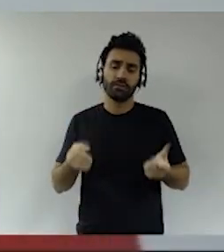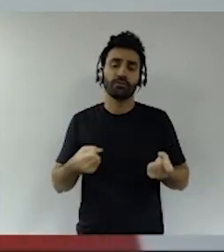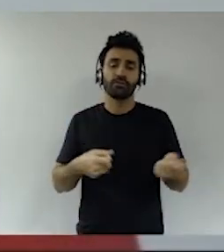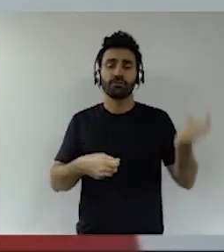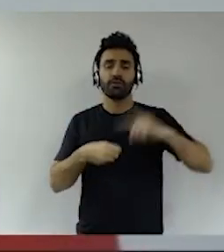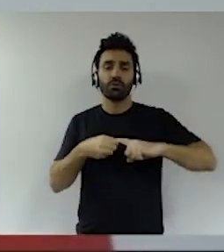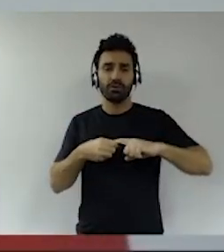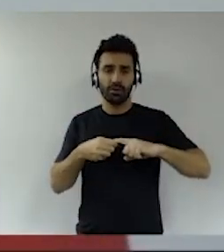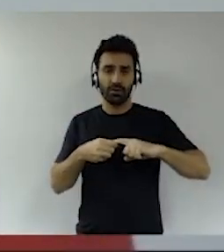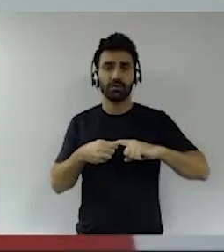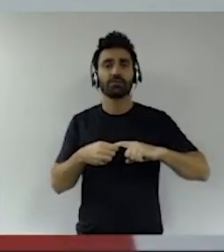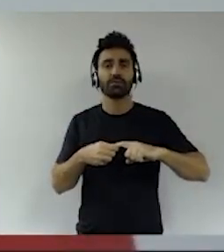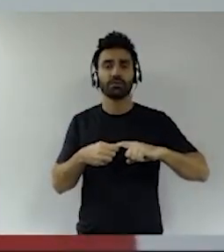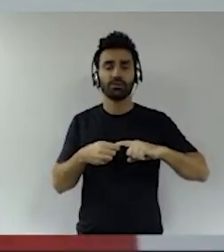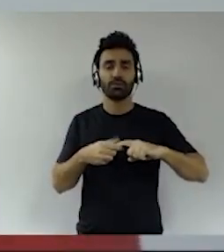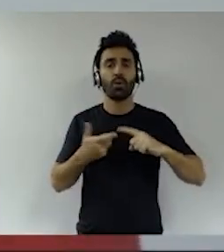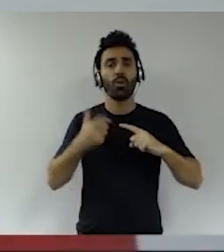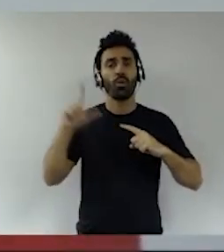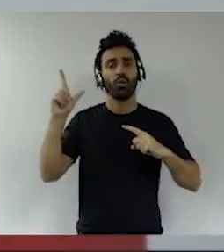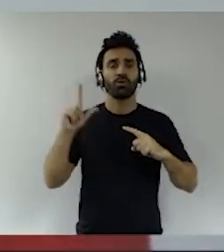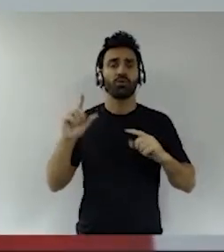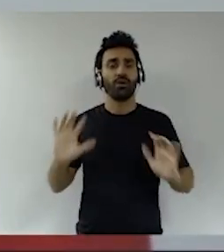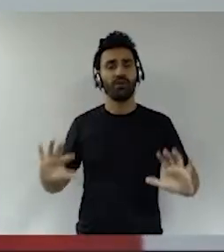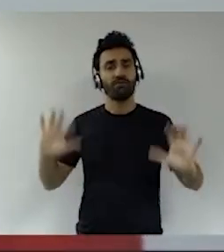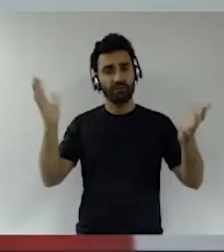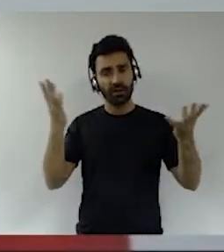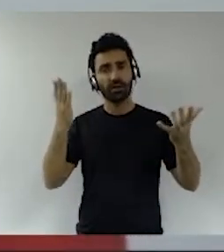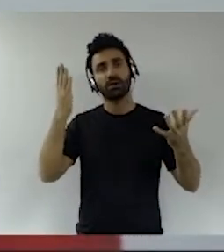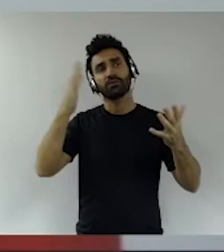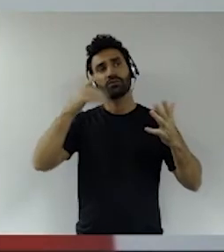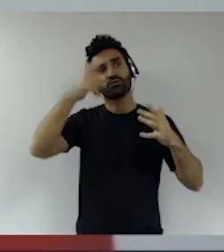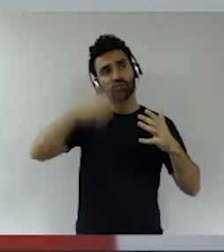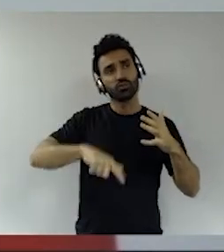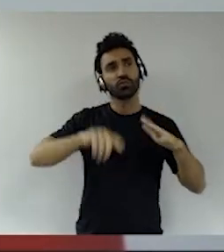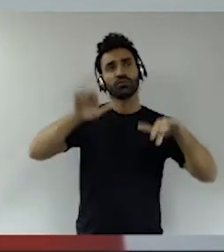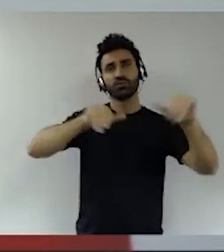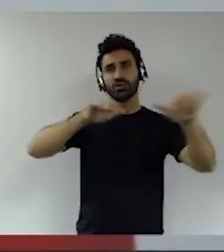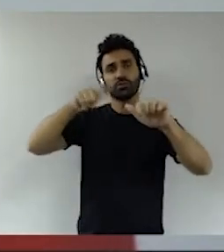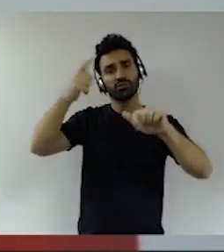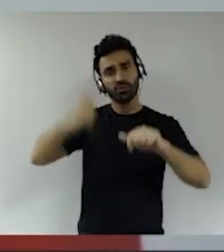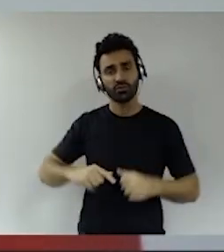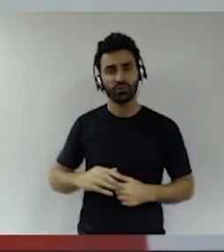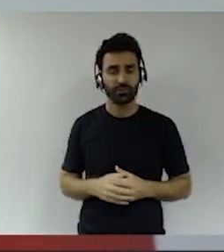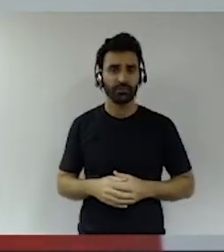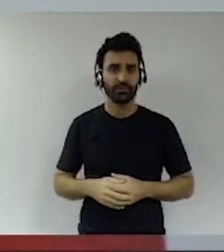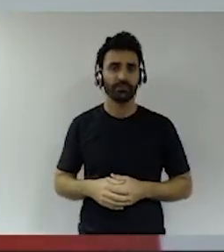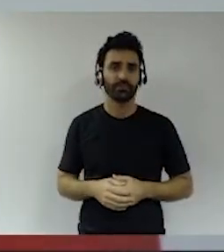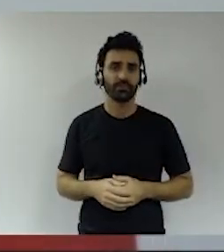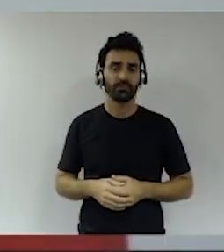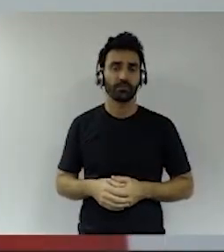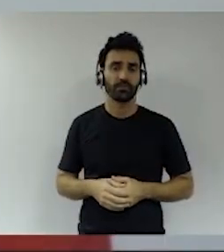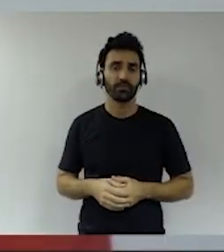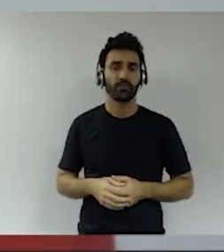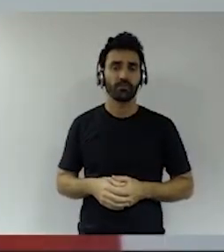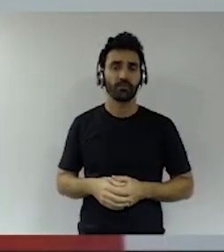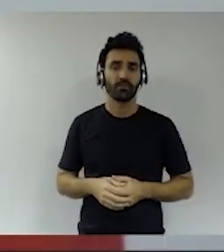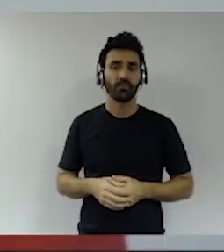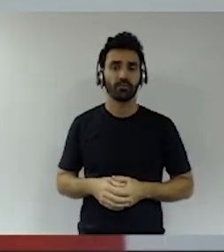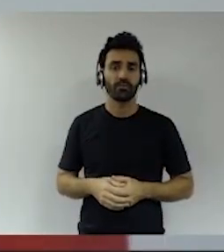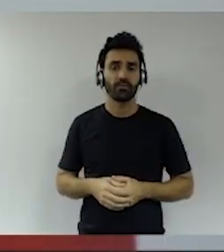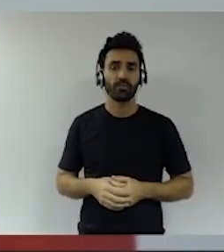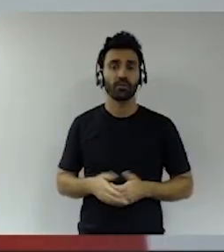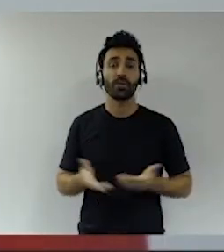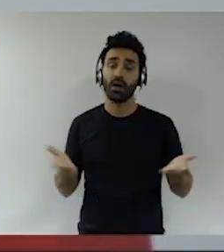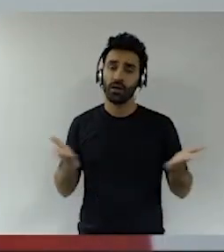voltar a promover outros eventos e ouvi-los novamente, com certeza. Agora, claro, para a